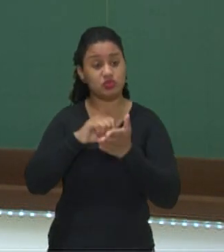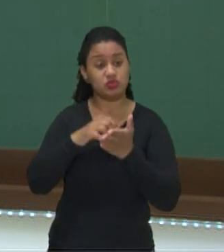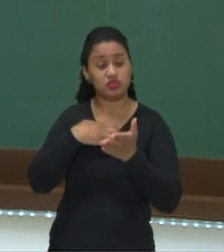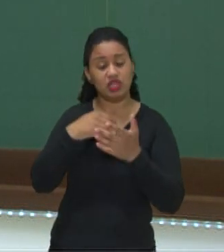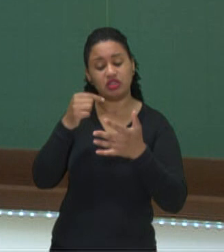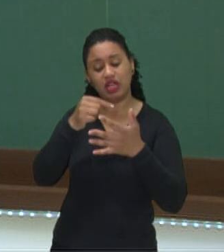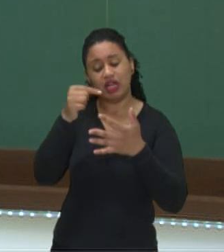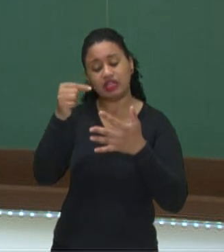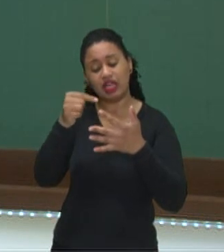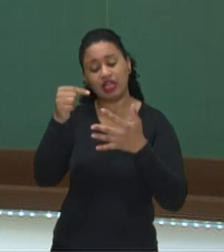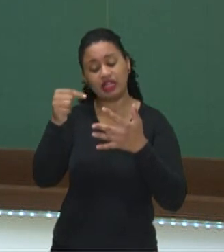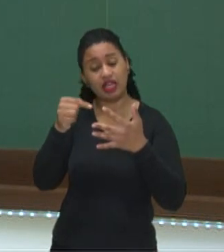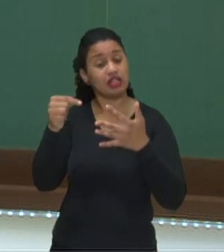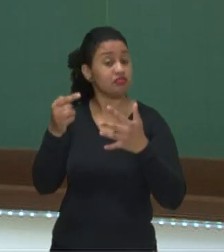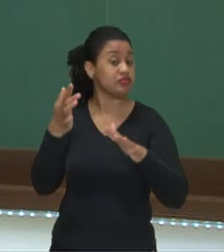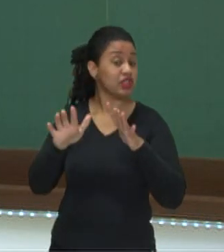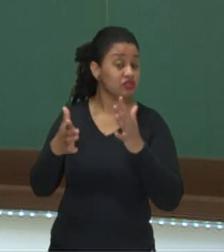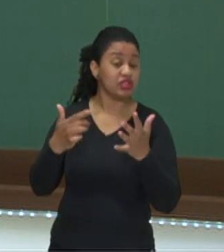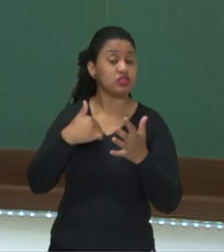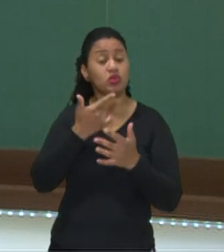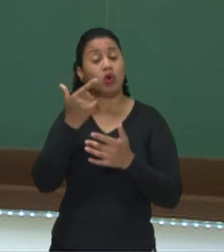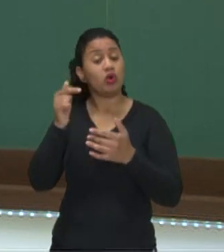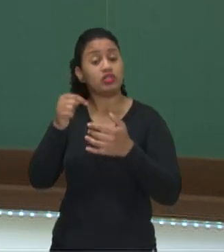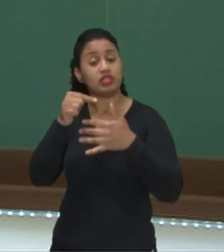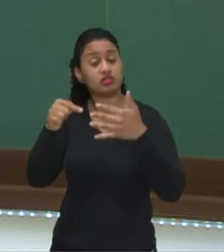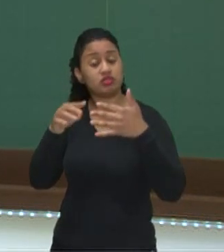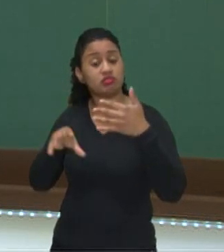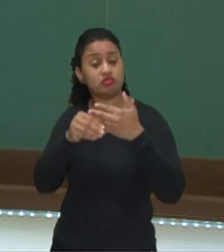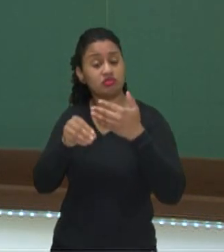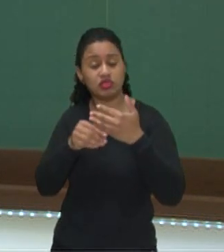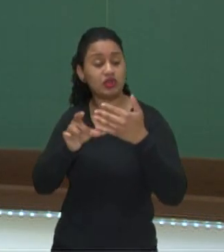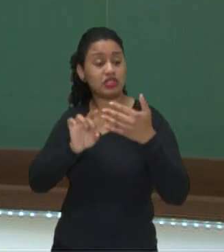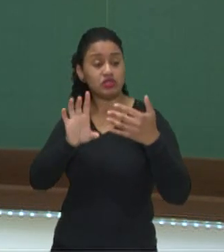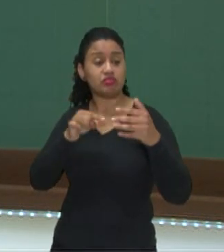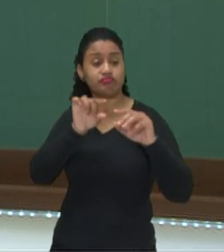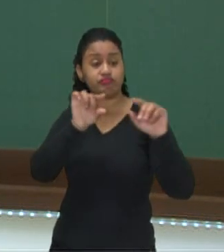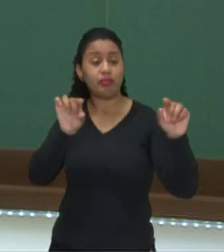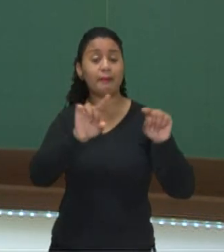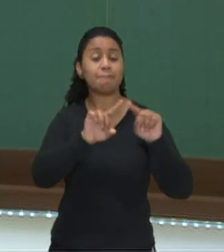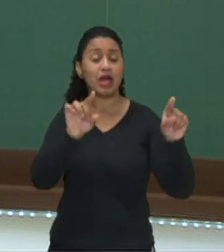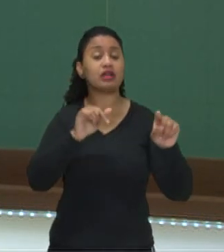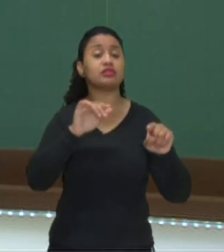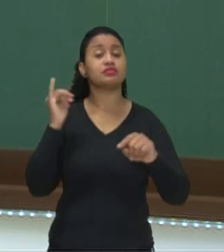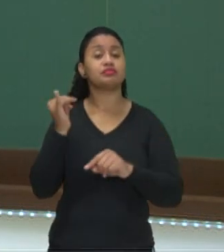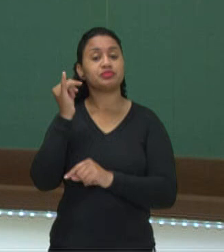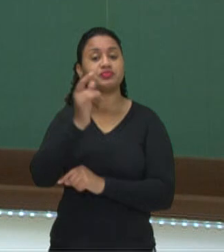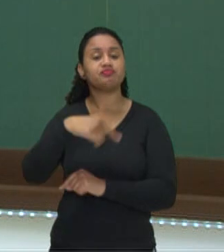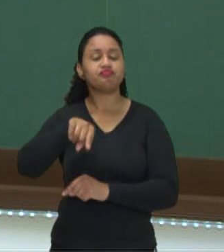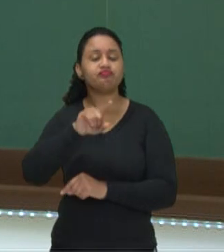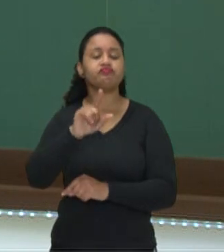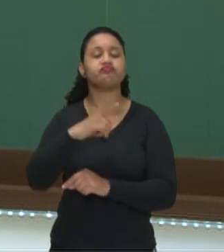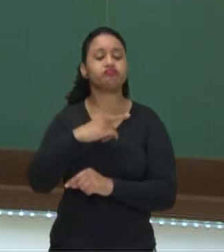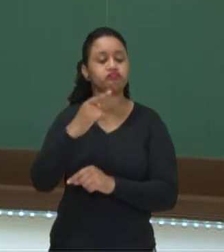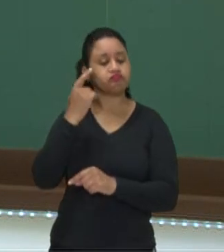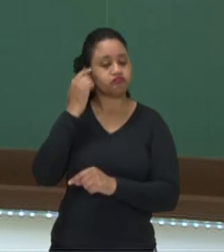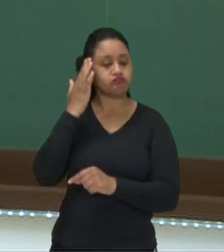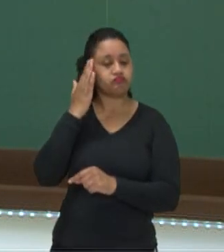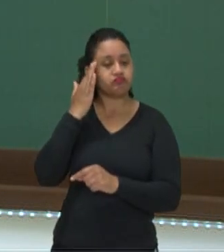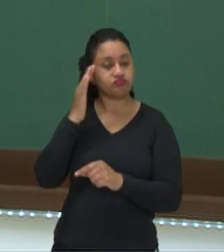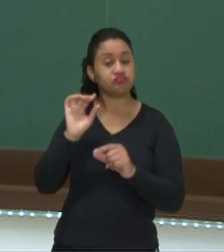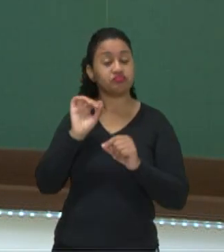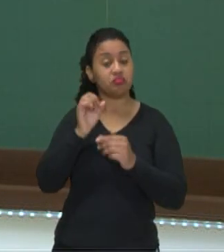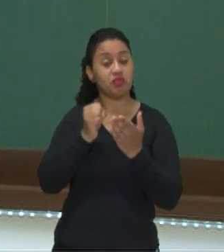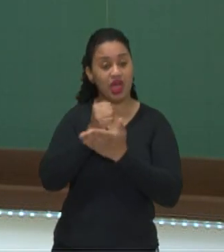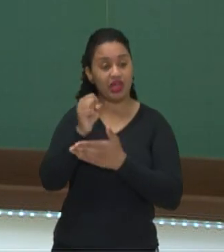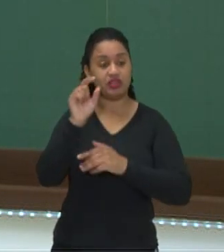em tópicos, anotado até outros fatores, não somente esses, né? Mas o importante é que vocês tenham essa noção, pelo menos